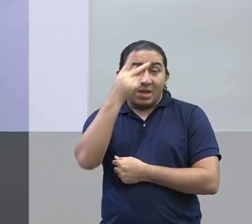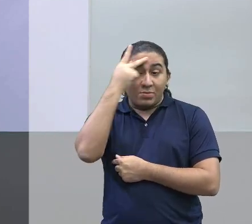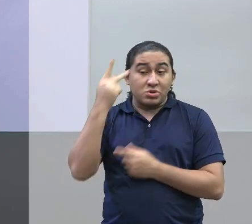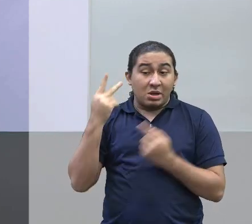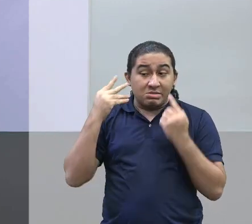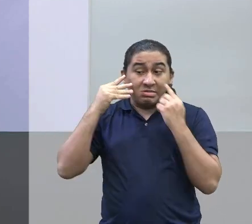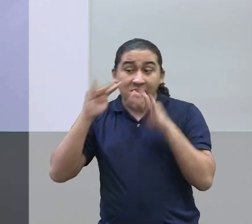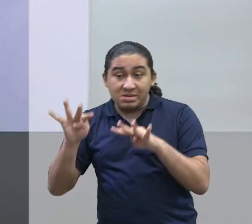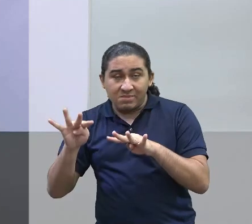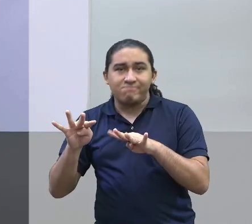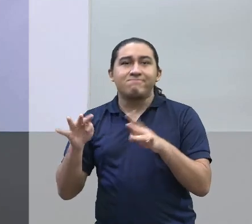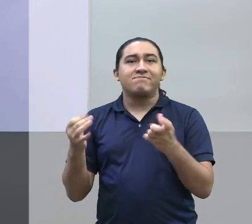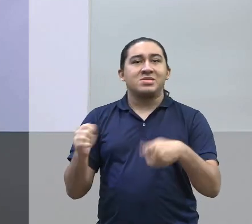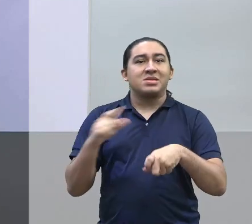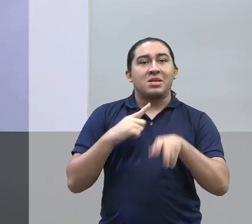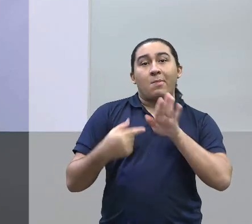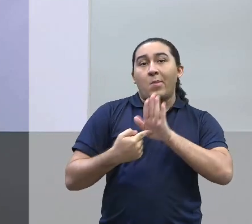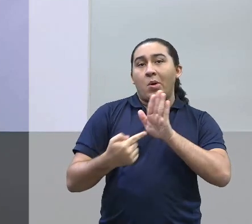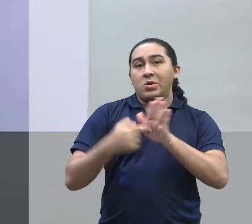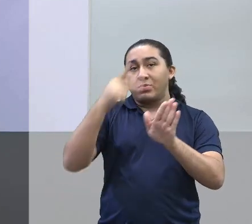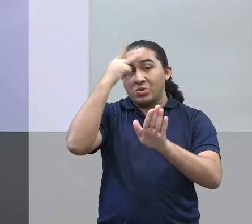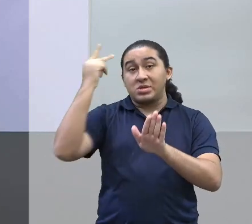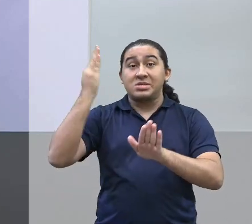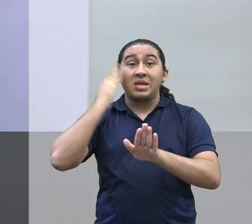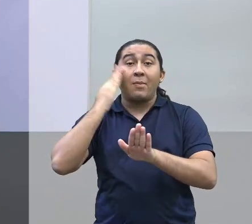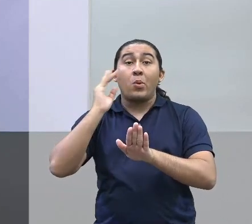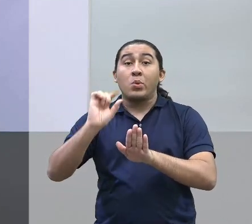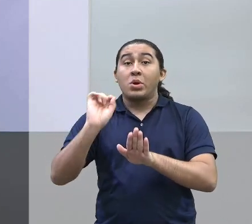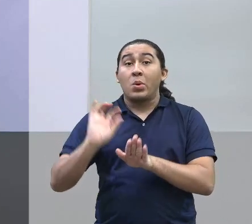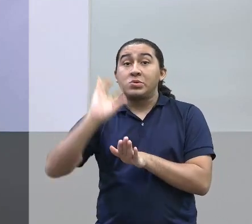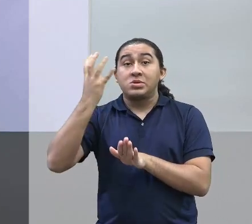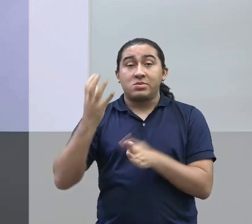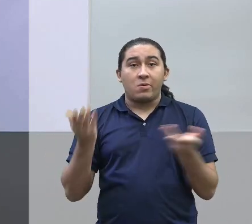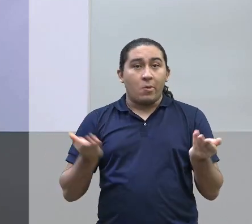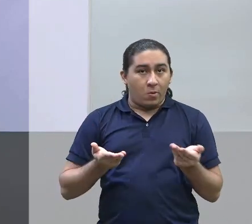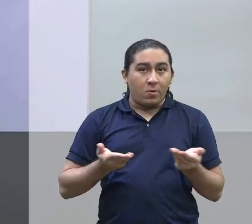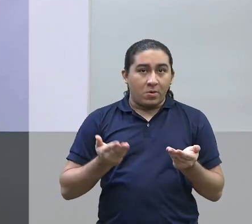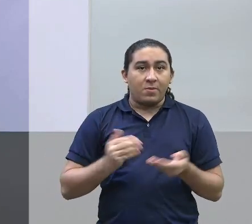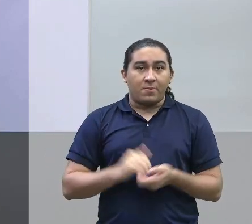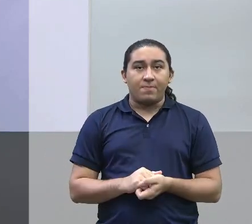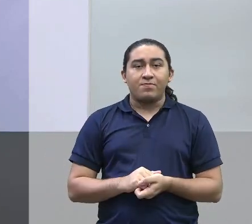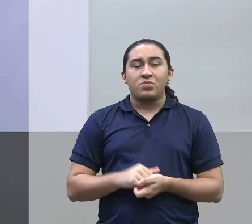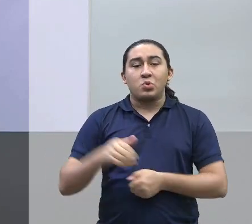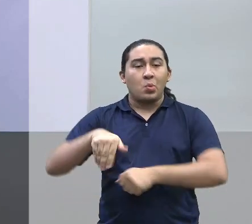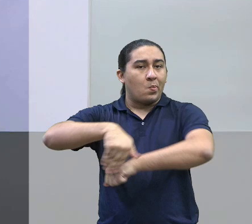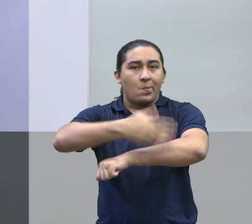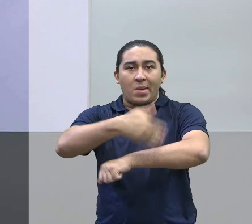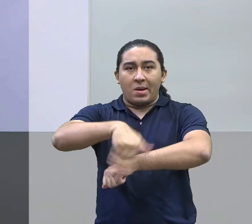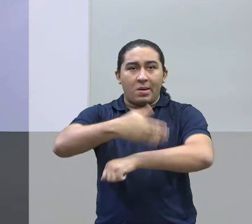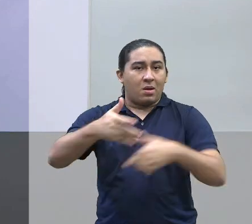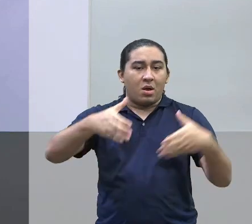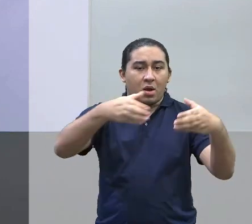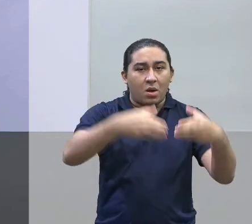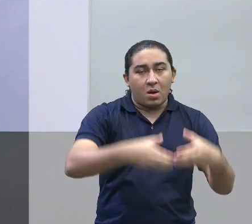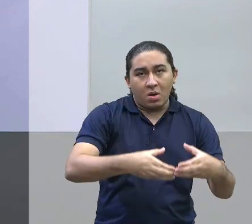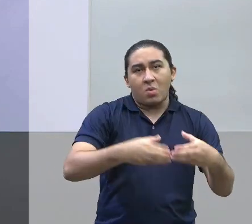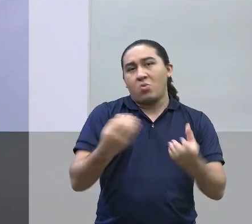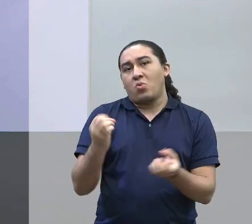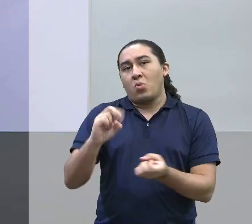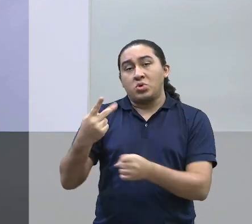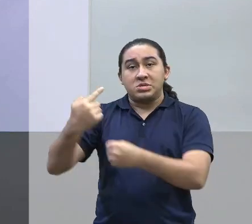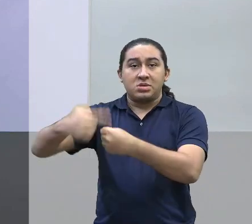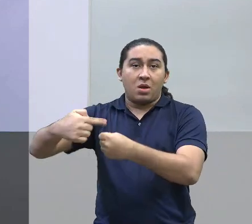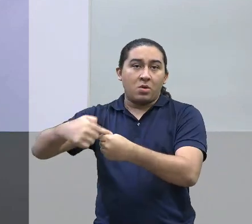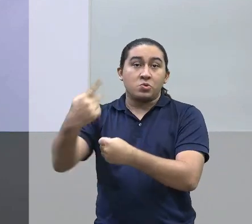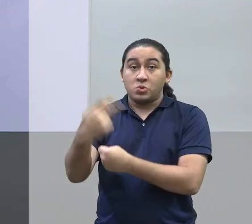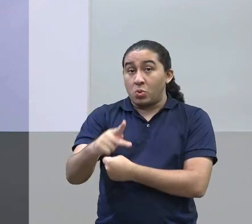ser trazidas à tona para que as pessoas saibam o que está acontecendo no bairro, na sua cidade,